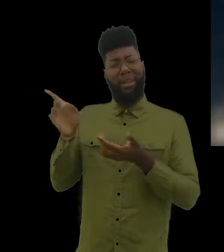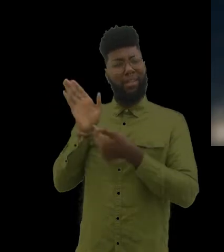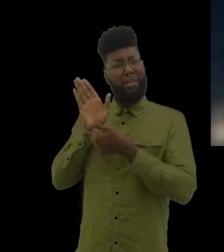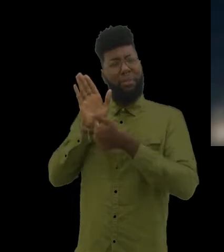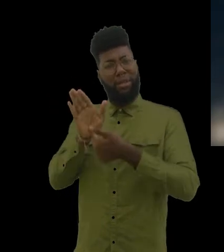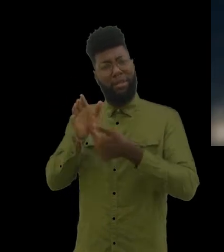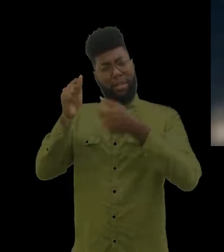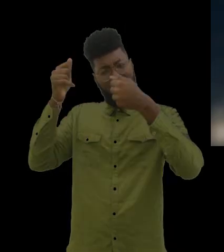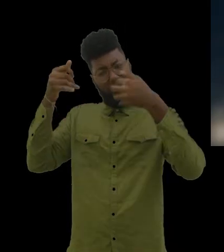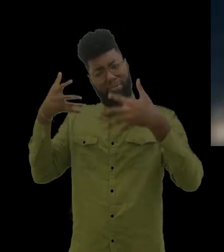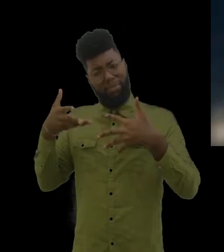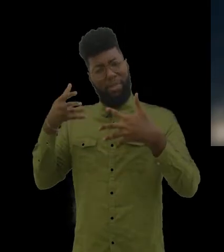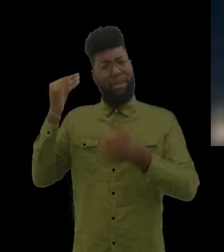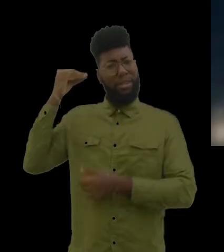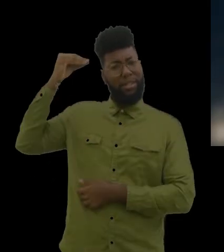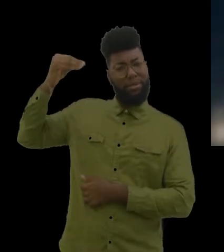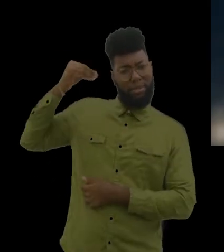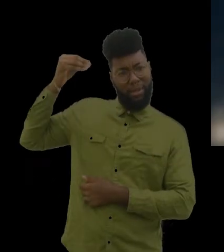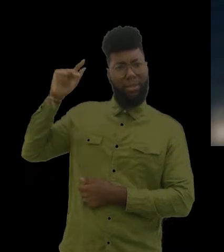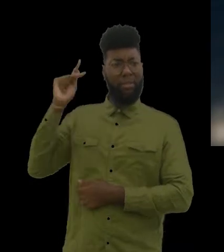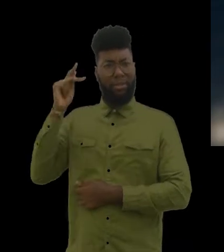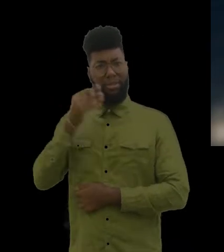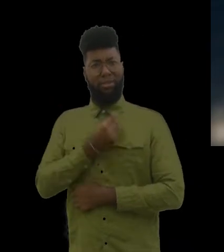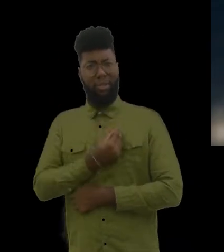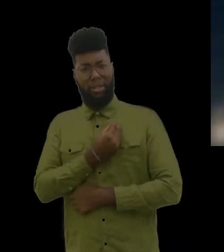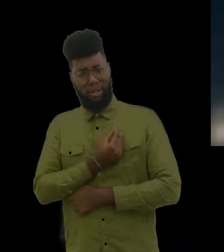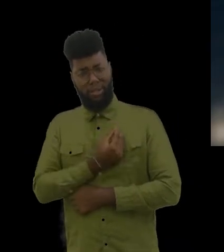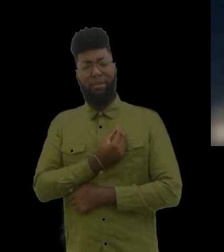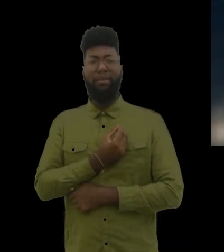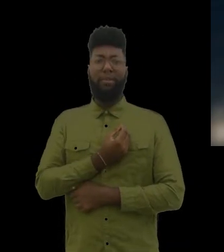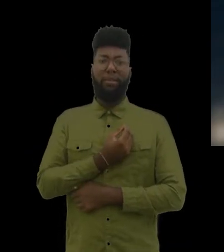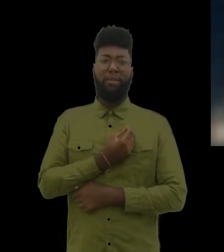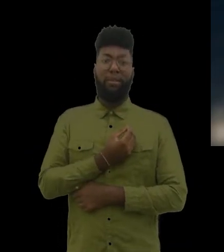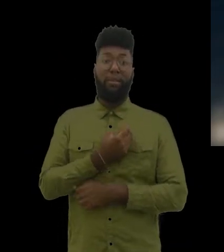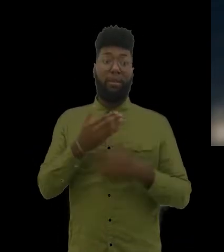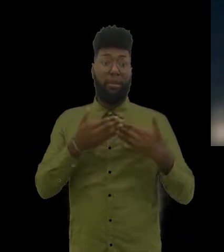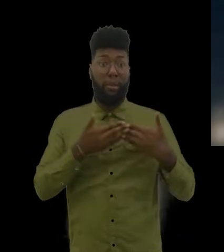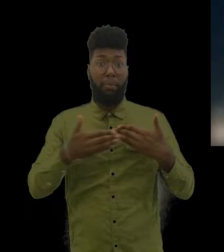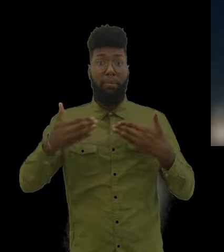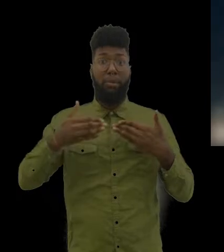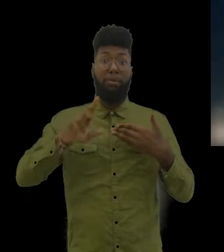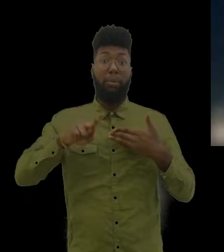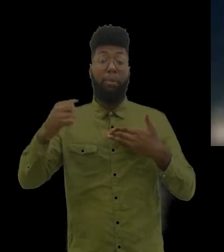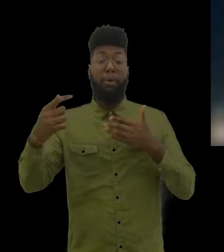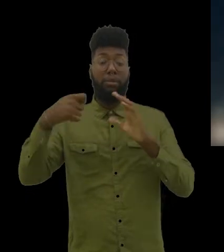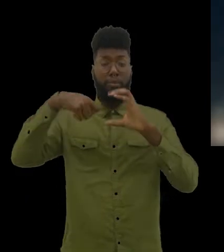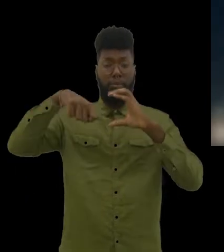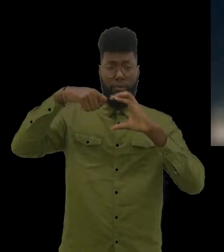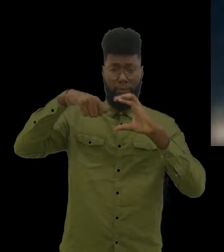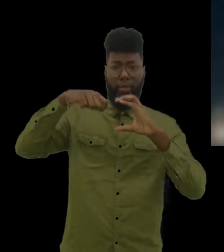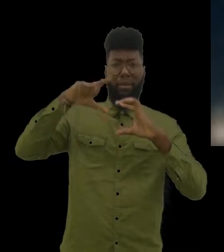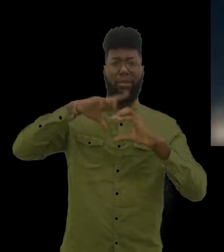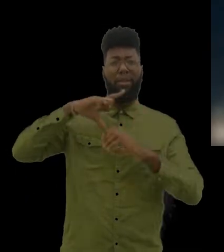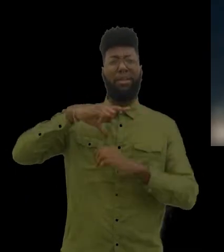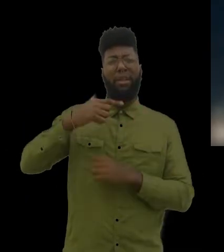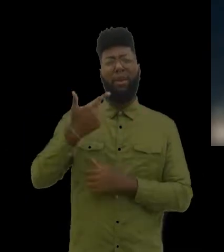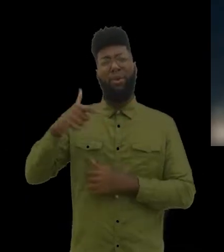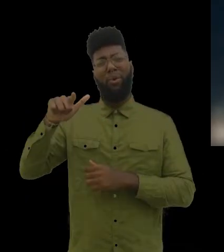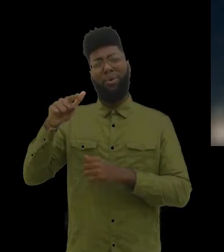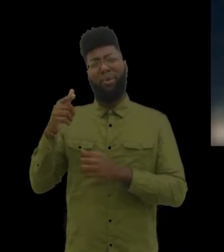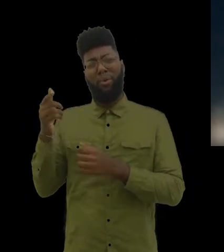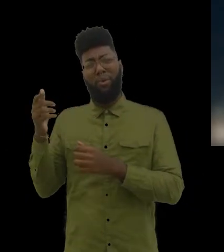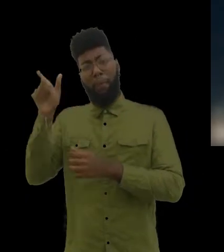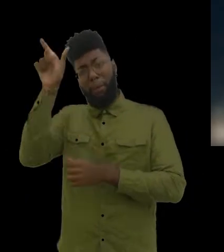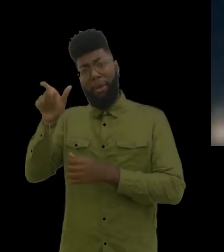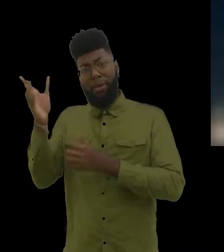história para o pessoal conhecer. E a partir do próximo episódio, nós já vamos ter um convidado que tu não conhece, eu